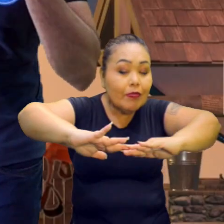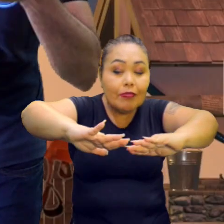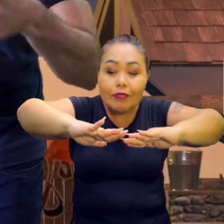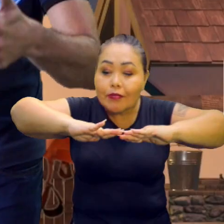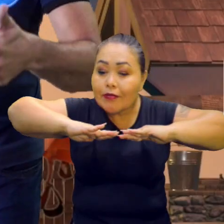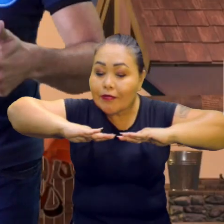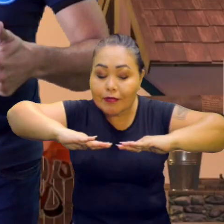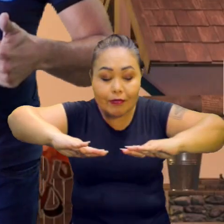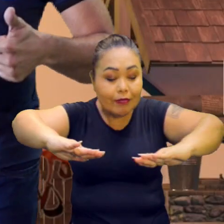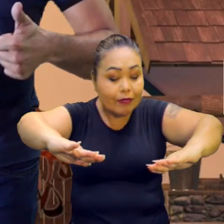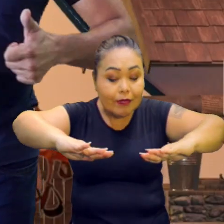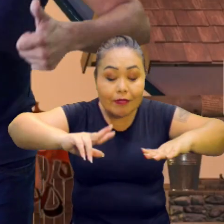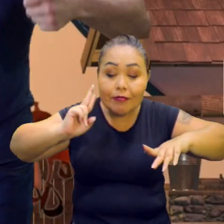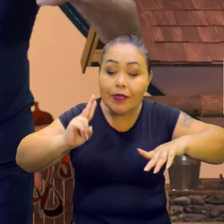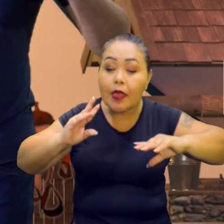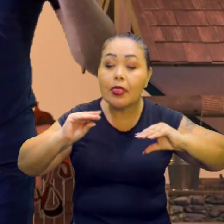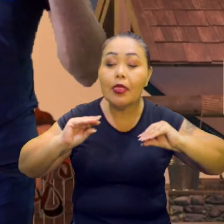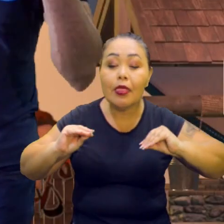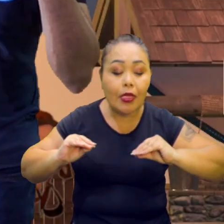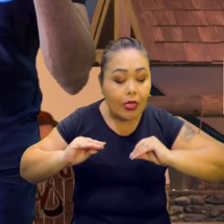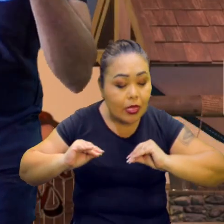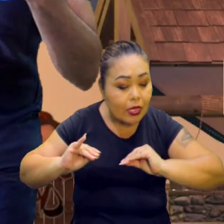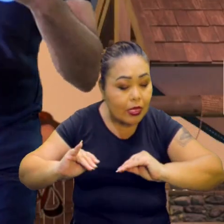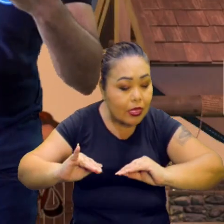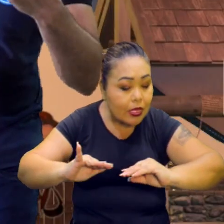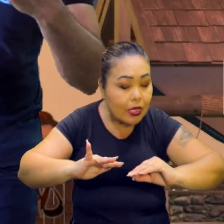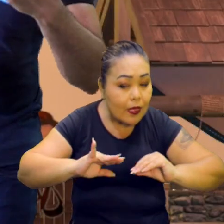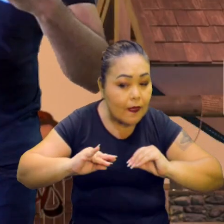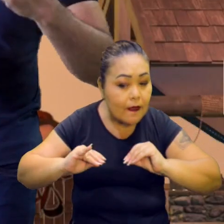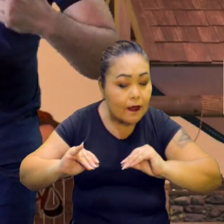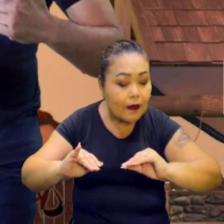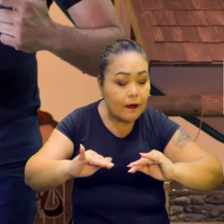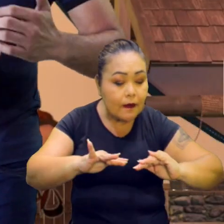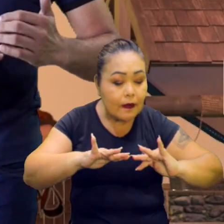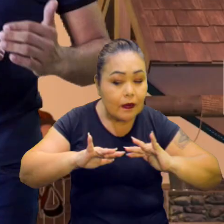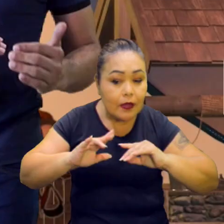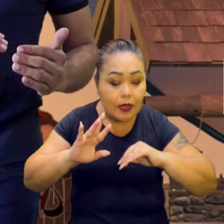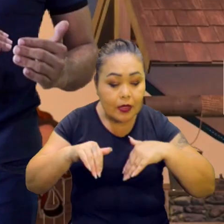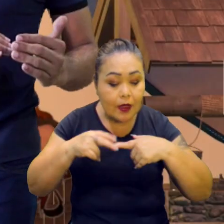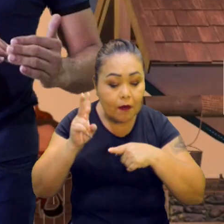manter a umidade do solo, manter o processo de